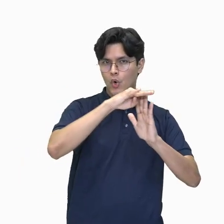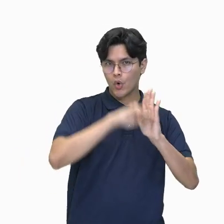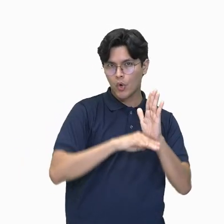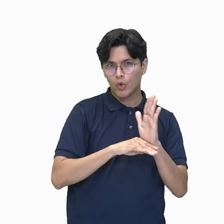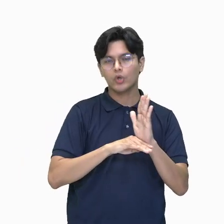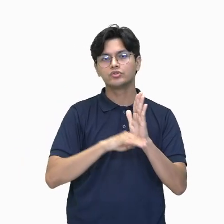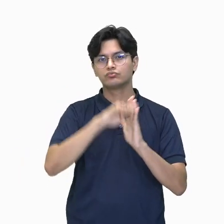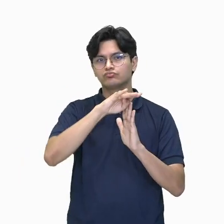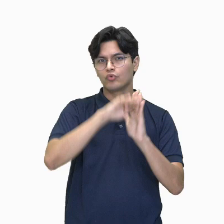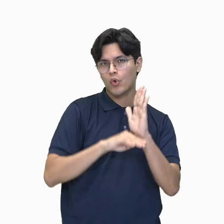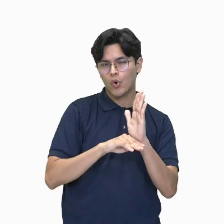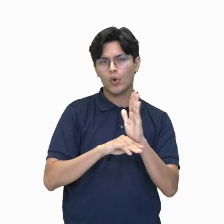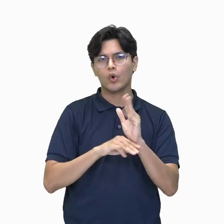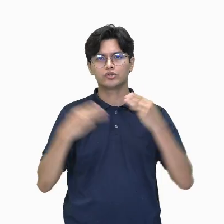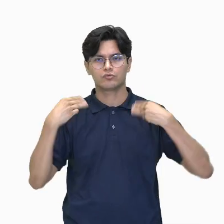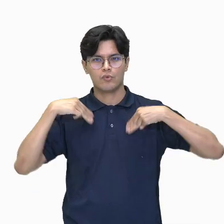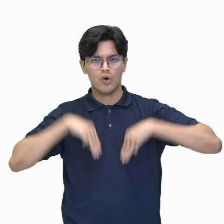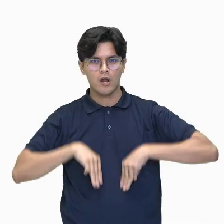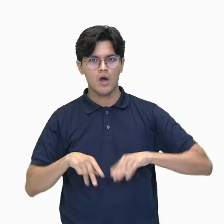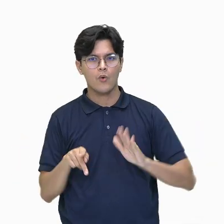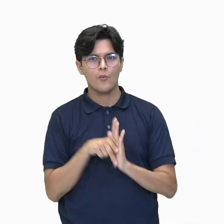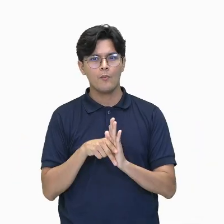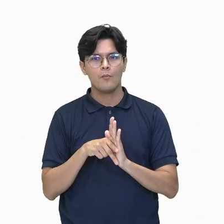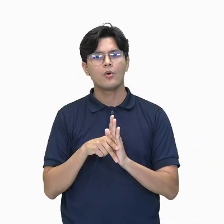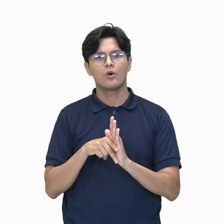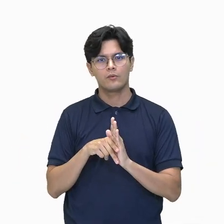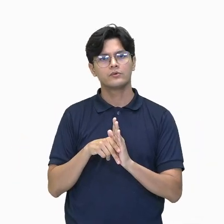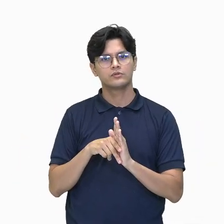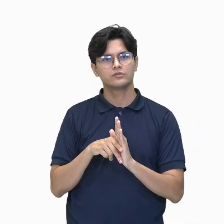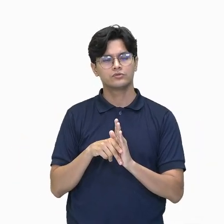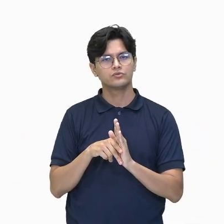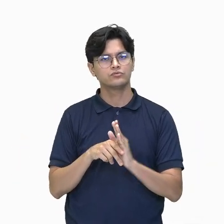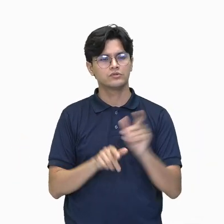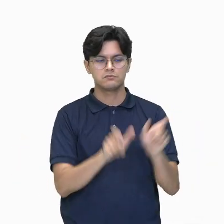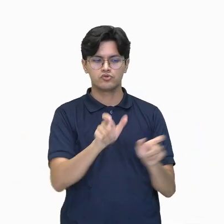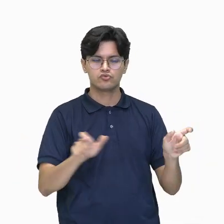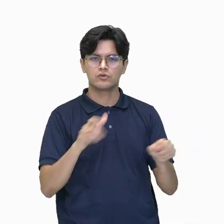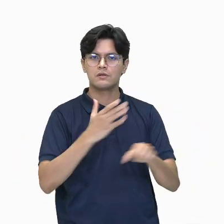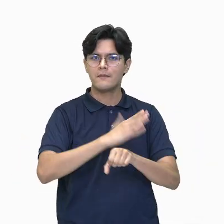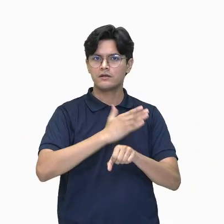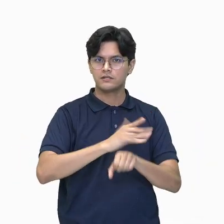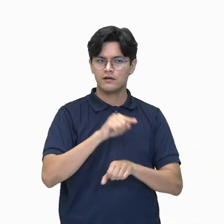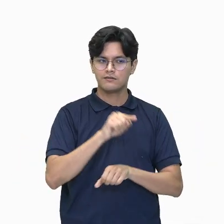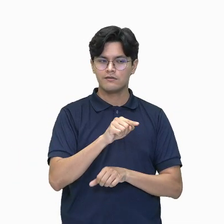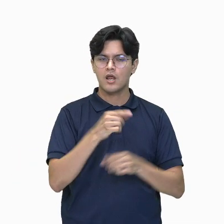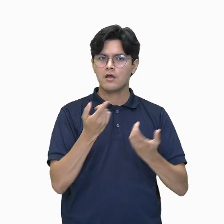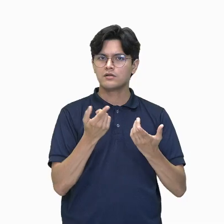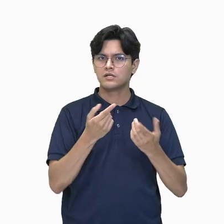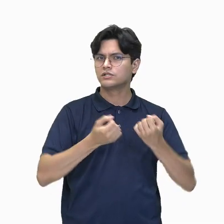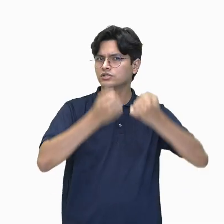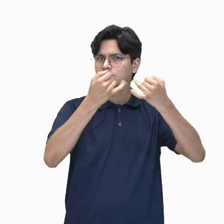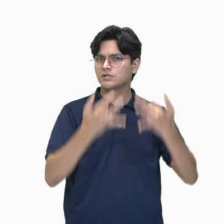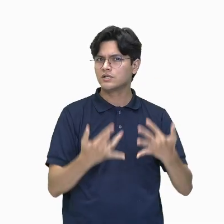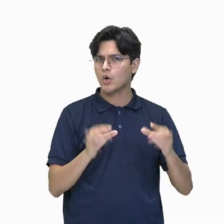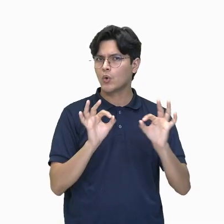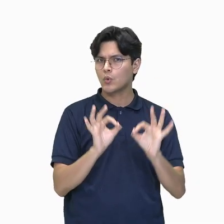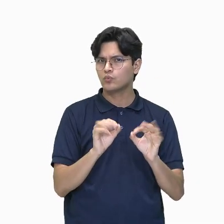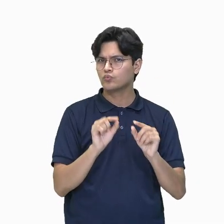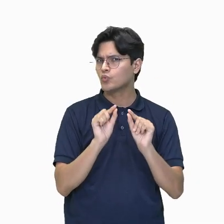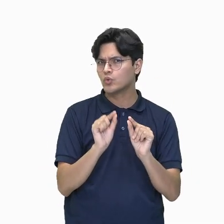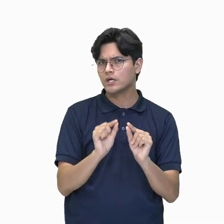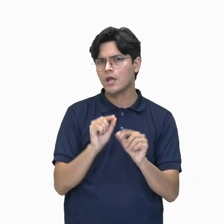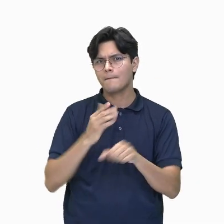códigos estabeleciam claramente o que era certo e o que era errado. Para pensar, o Código de Hammurabi